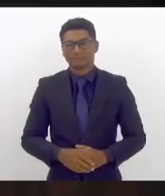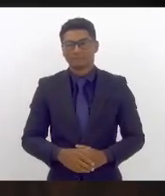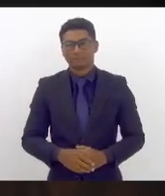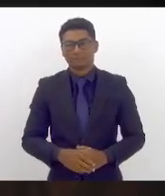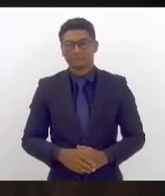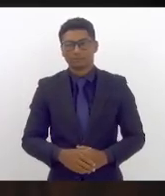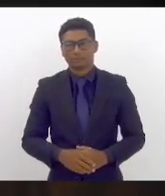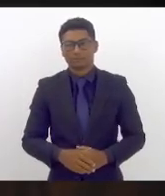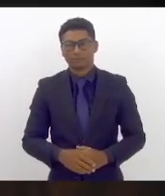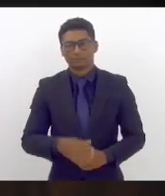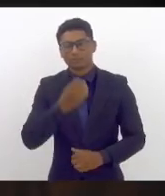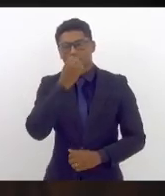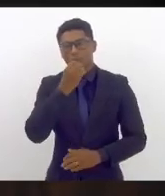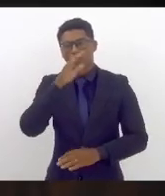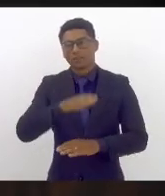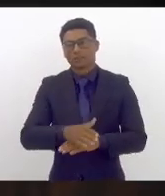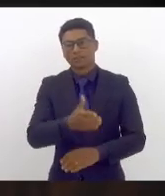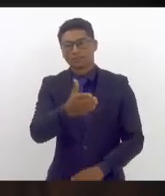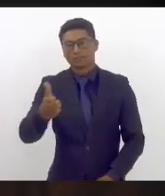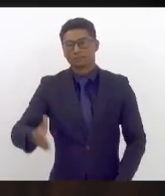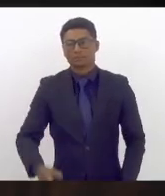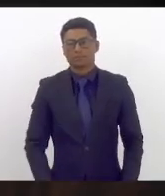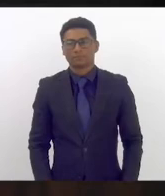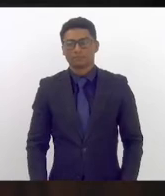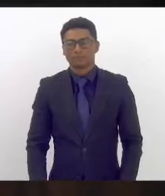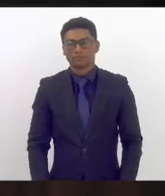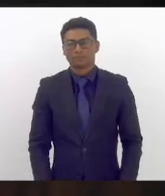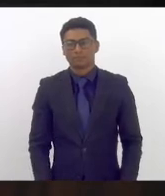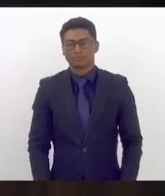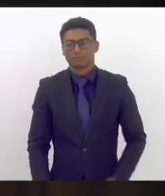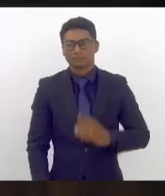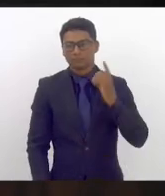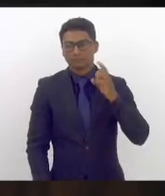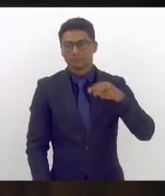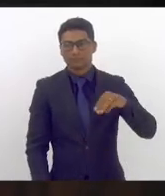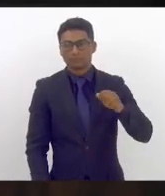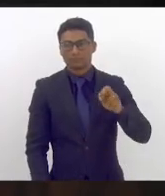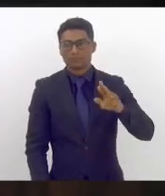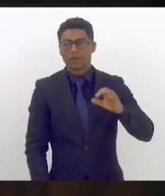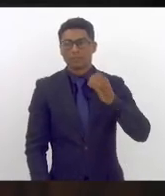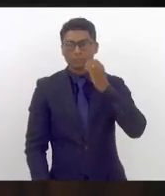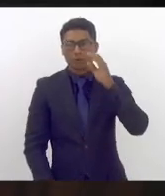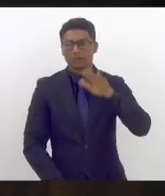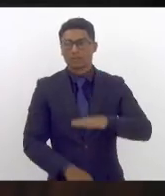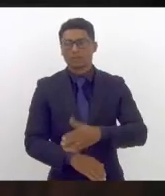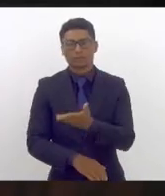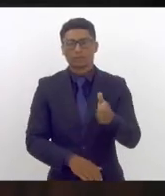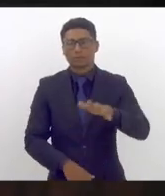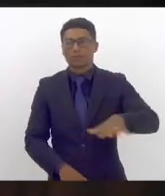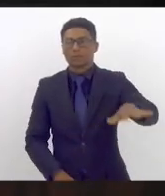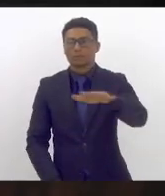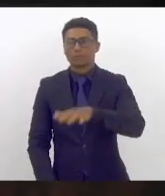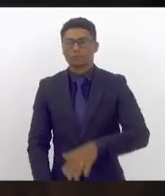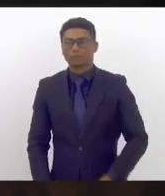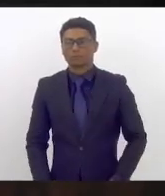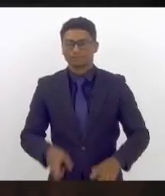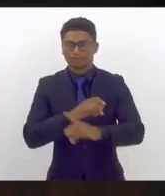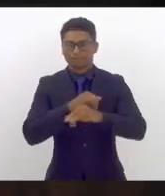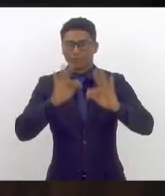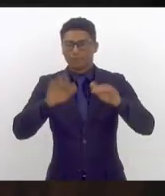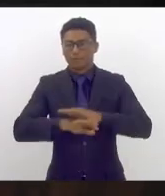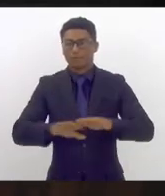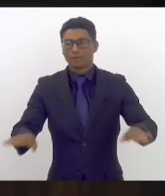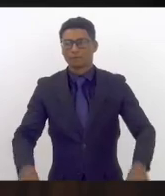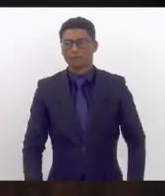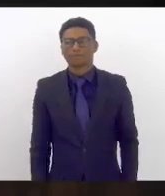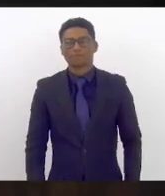tem todos uma boa tarde deputado mas canela também Boa tarde Boa tarde a todos e todas declara encerrada